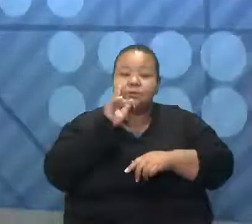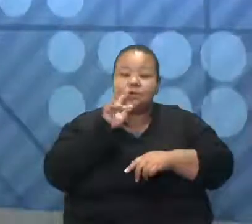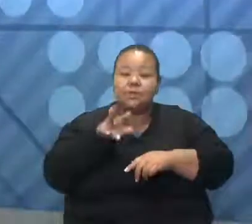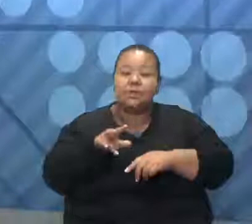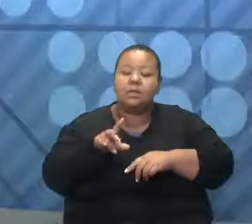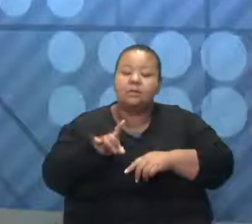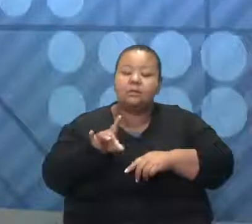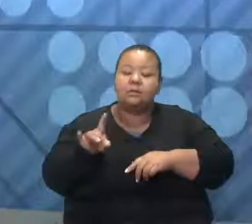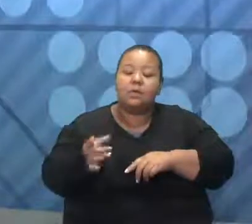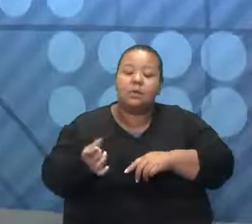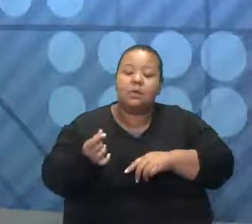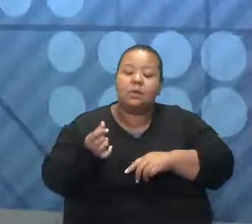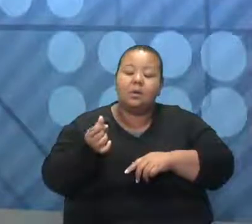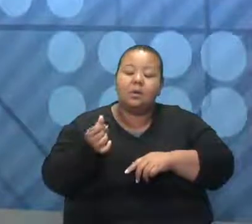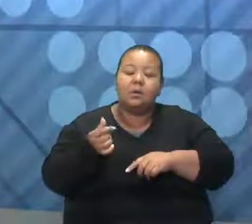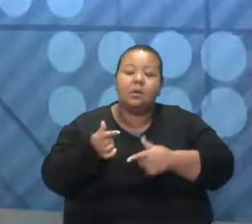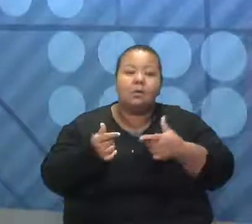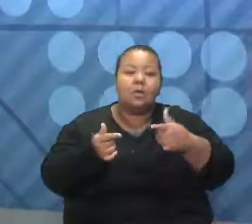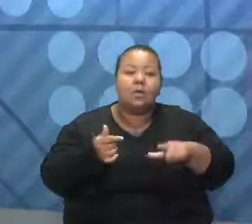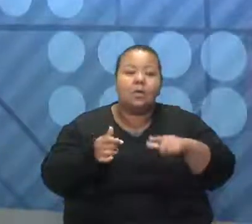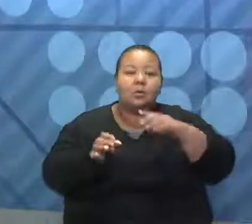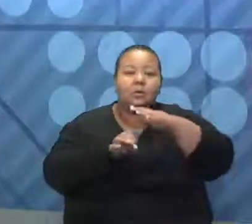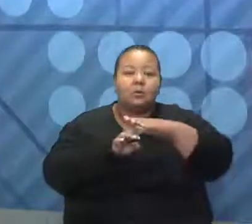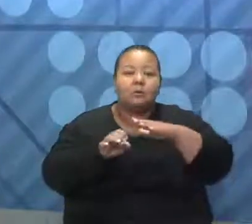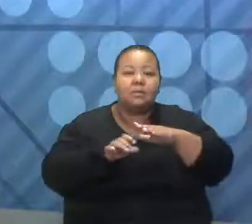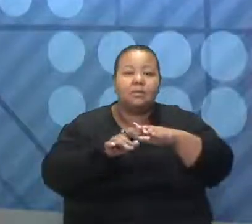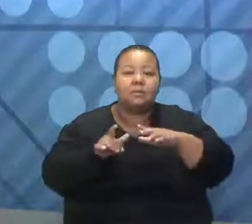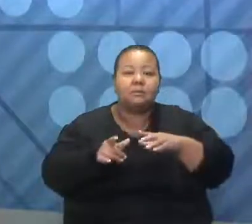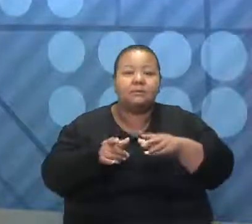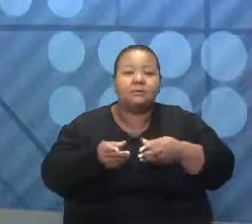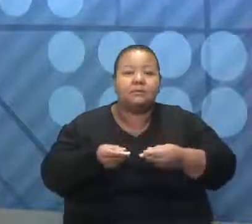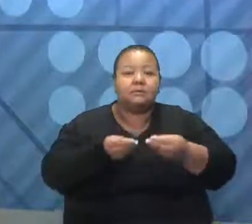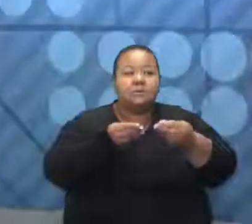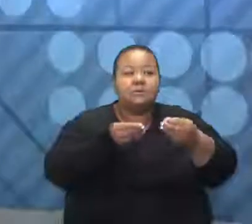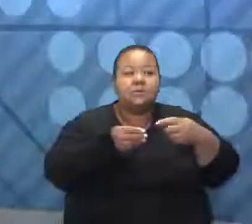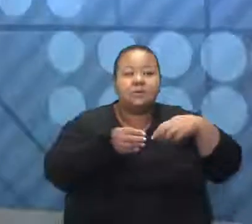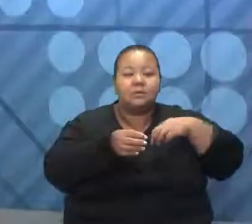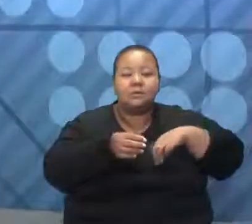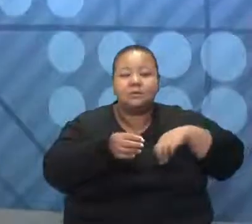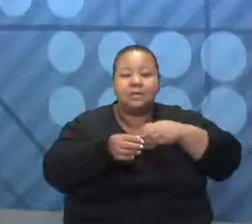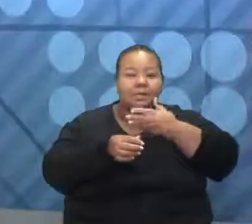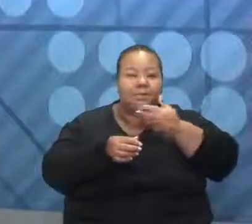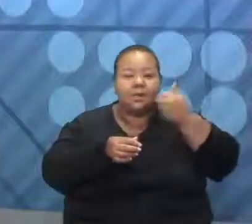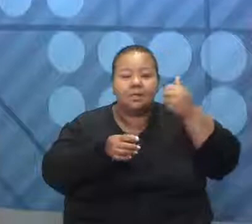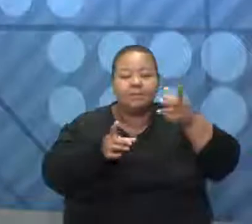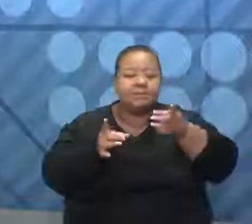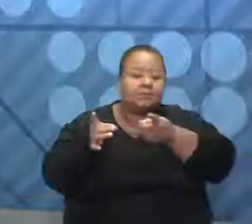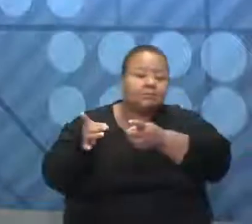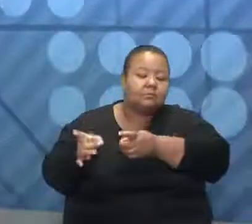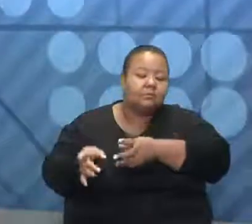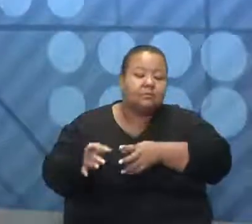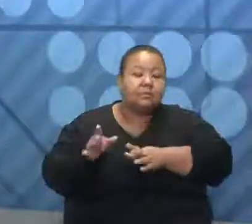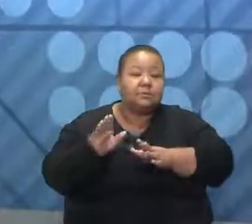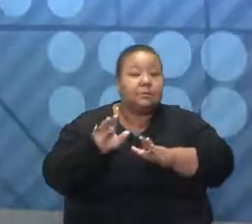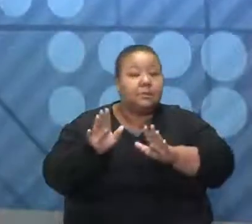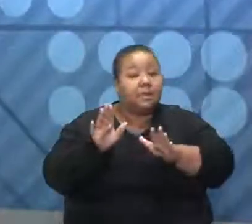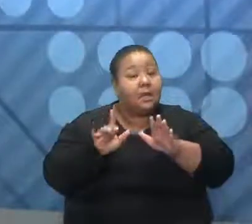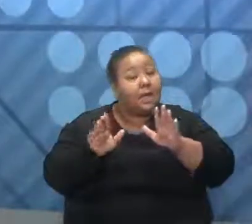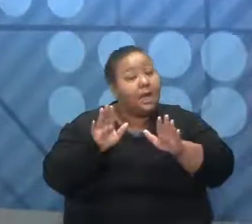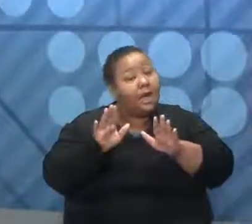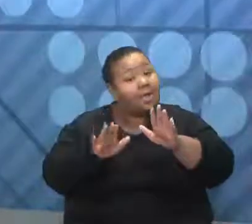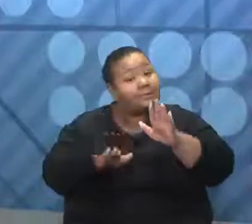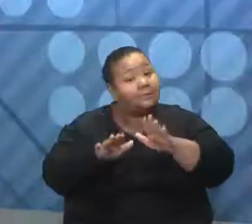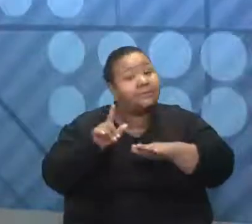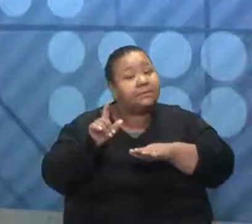pelo financeiro, se outra empresa oferecer um salário melhor, você sai daqui, ó, rapidinho vai para outra empresa. Não, às vezes é